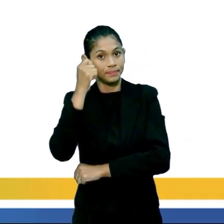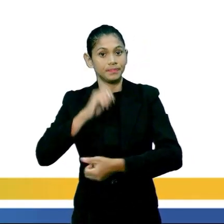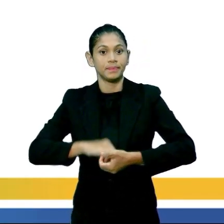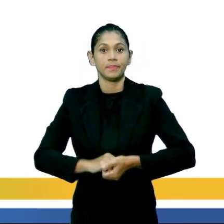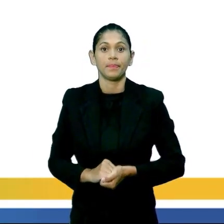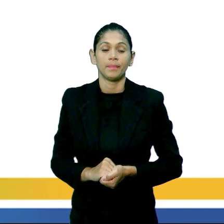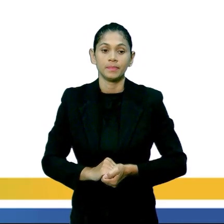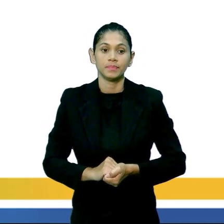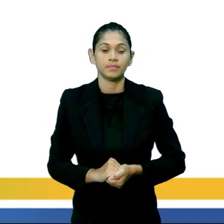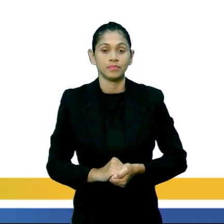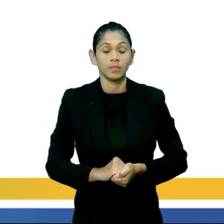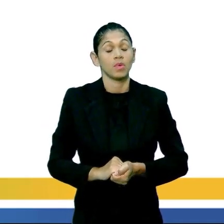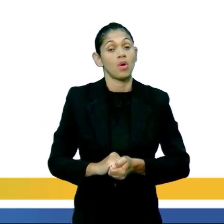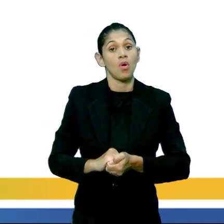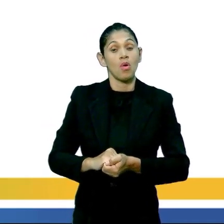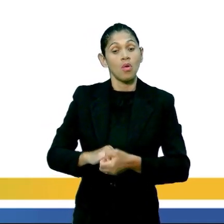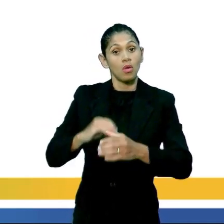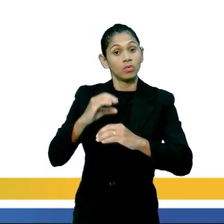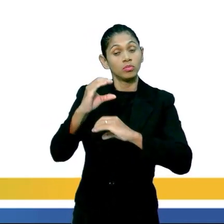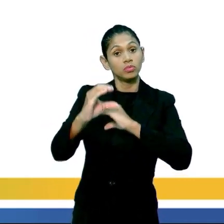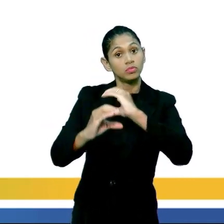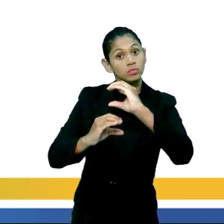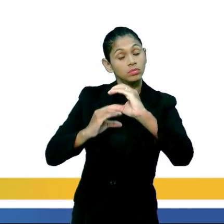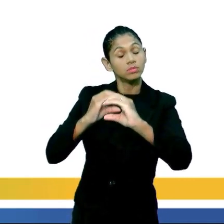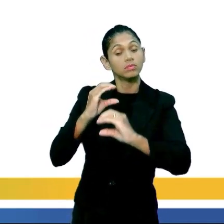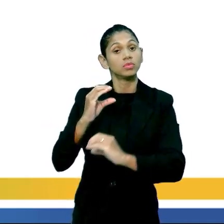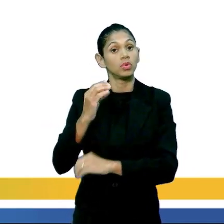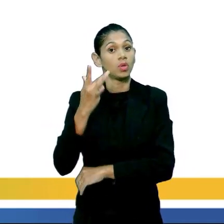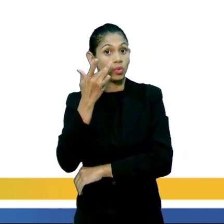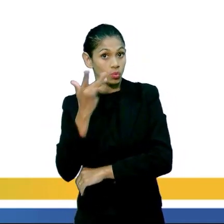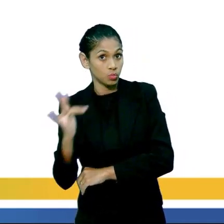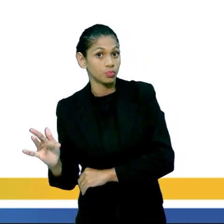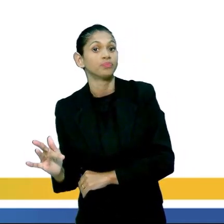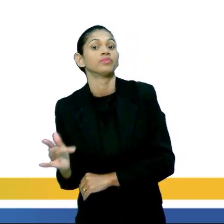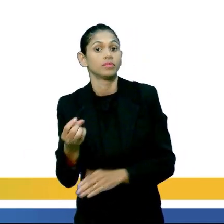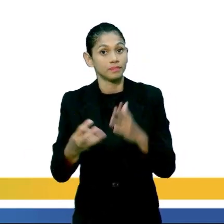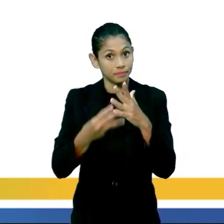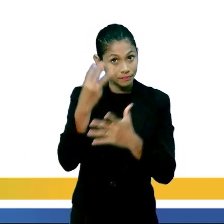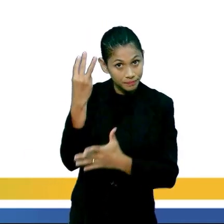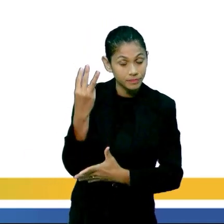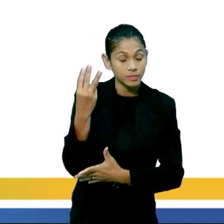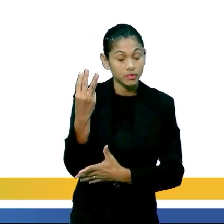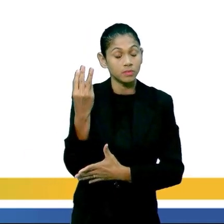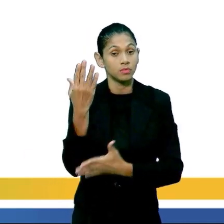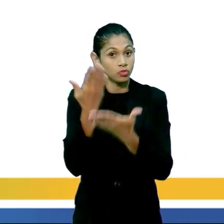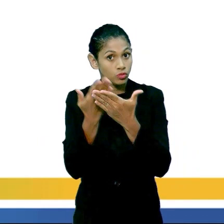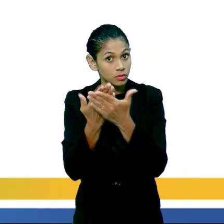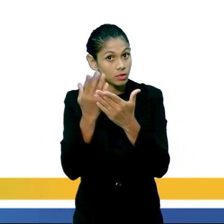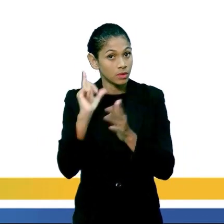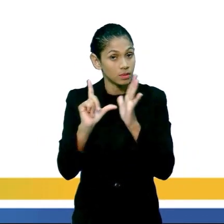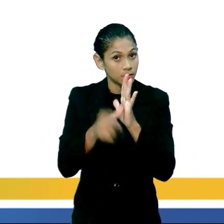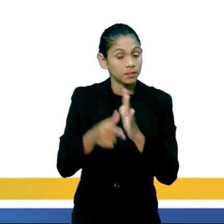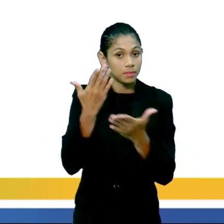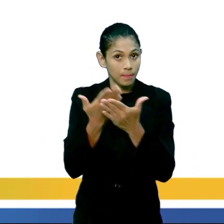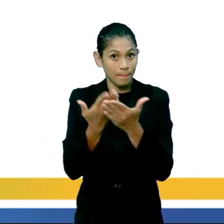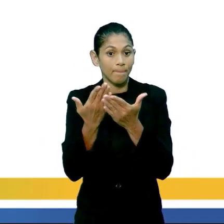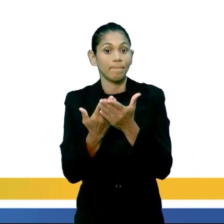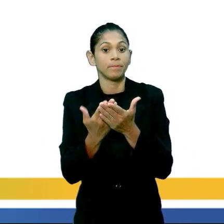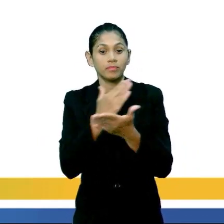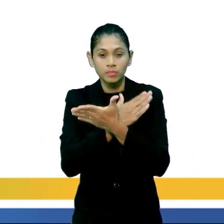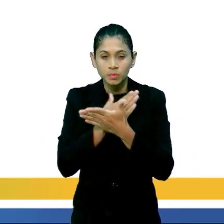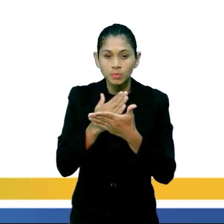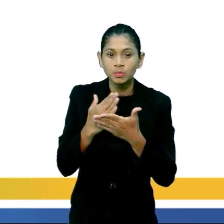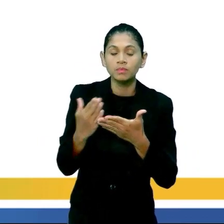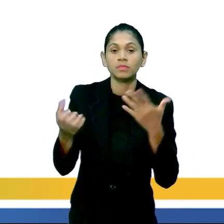ciclo do ouro é o terceiro ciclo, que nós vamos trabalhar na próxima aula. Começa no século XVII e acaba no século XVIII.